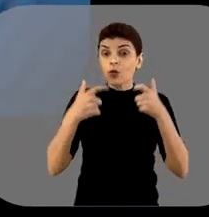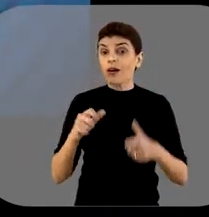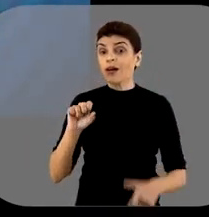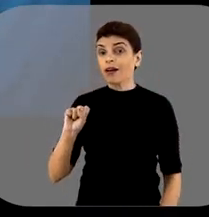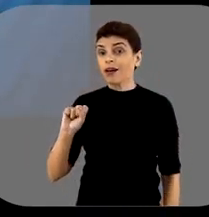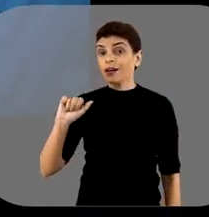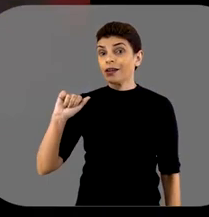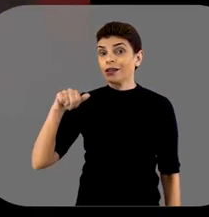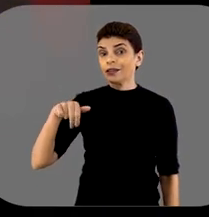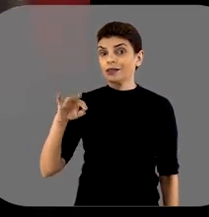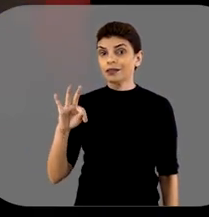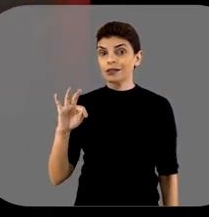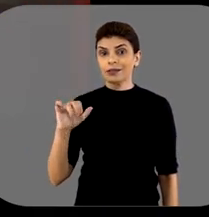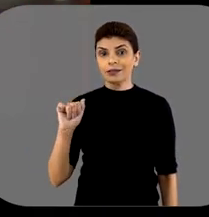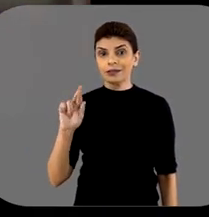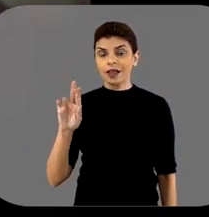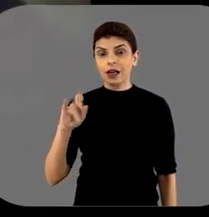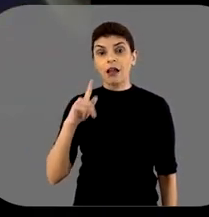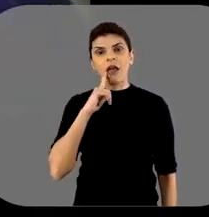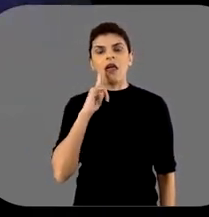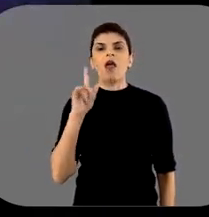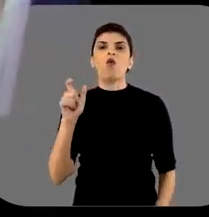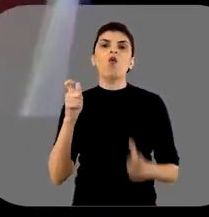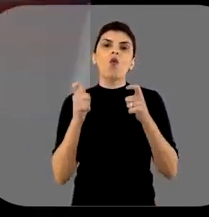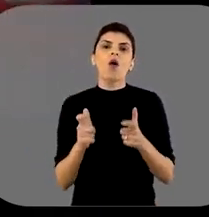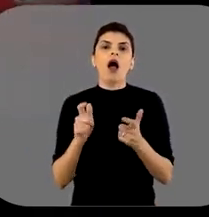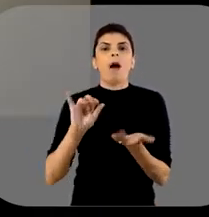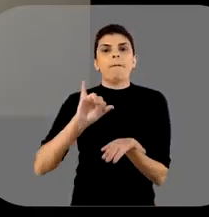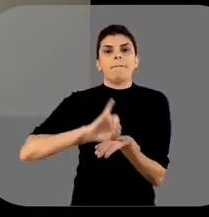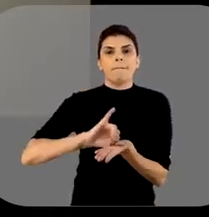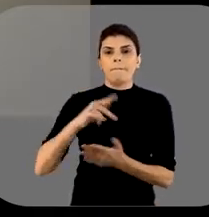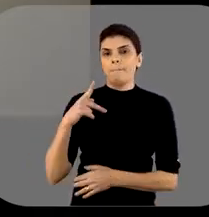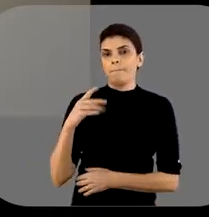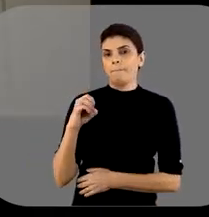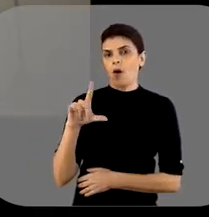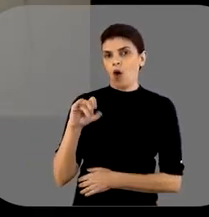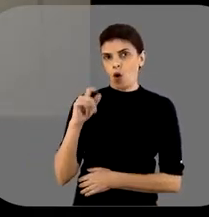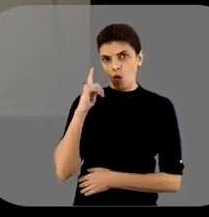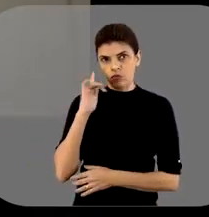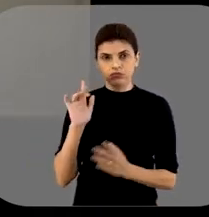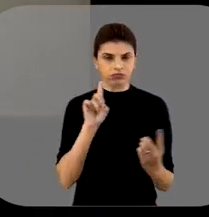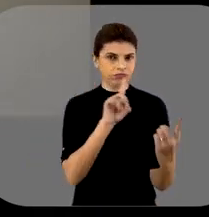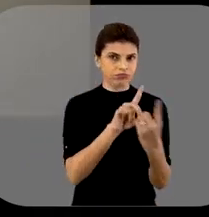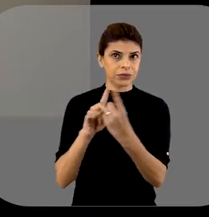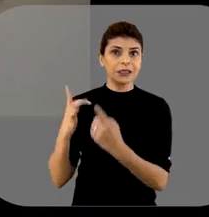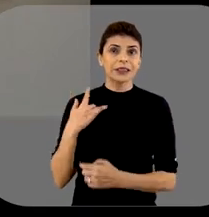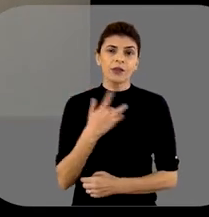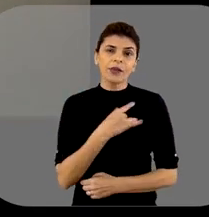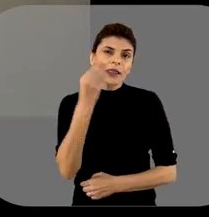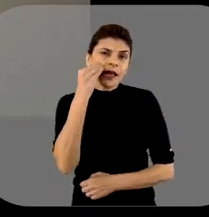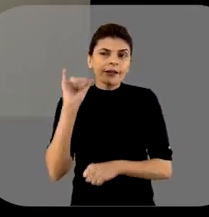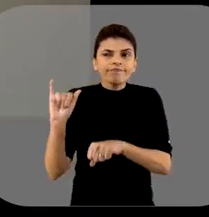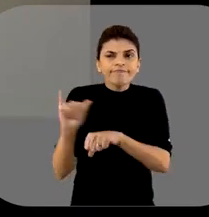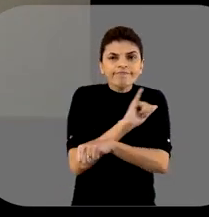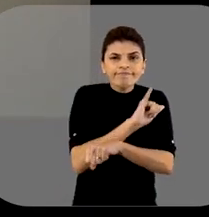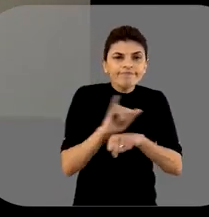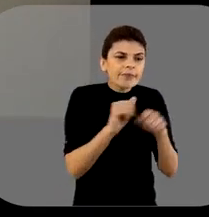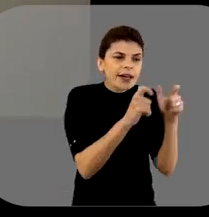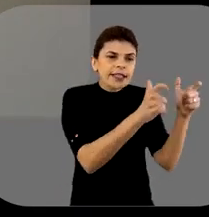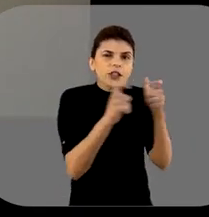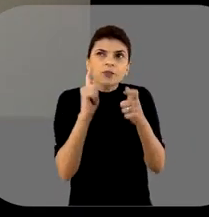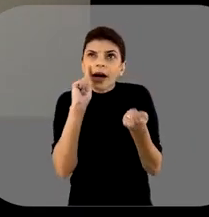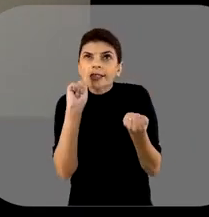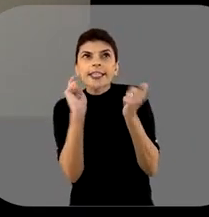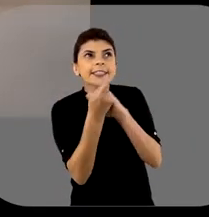o município polo dessa região, né, em estrutura de saúde. Né? A gente tenta adequar o nosso pequeno